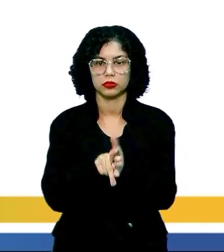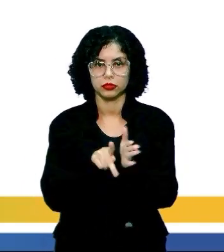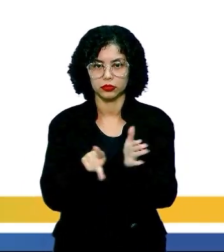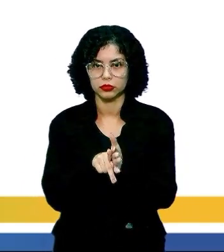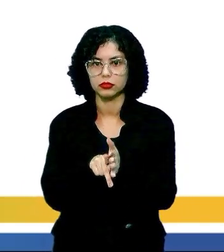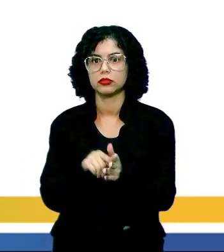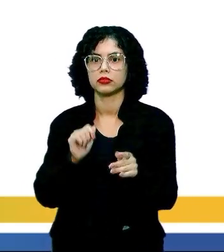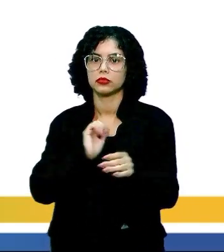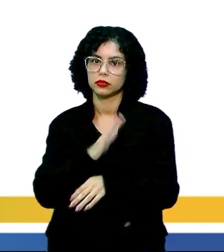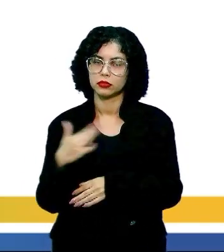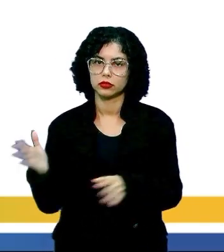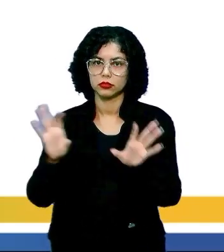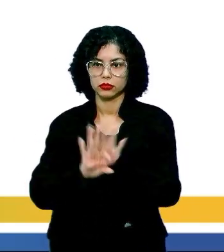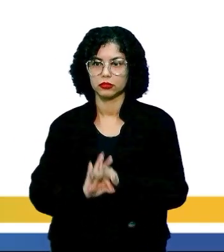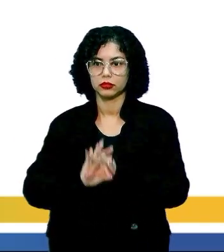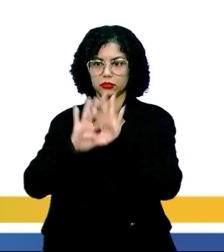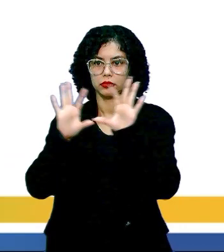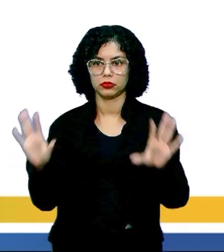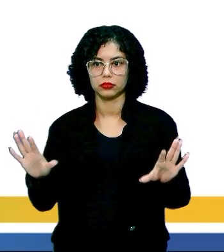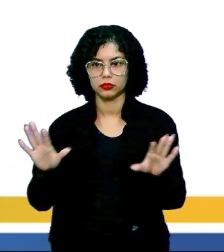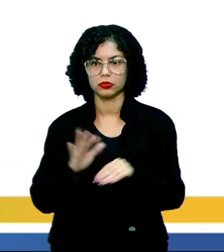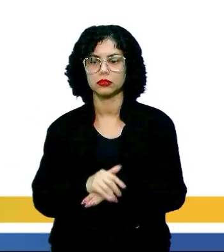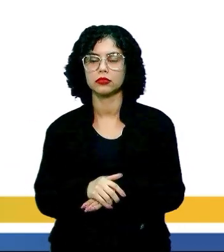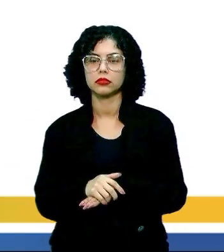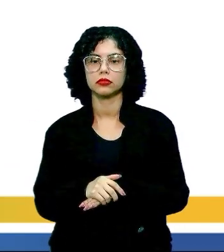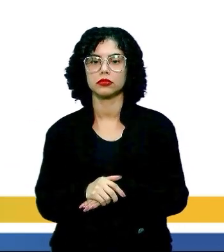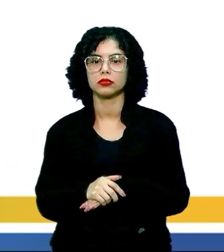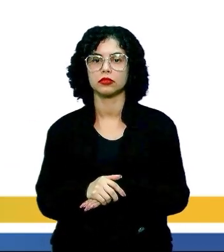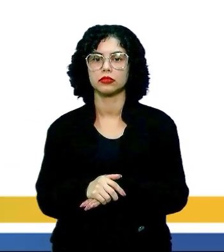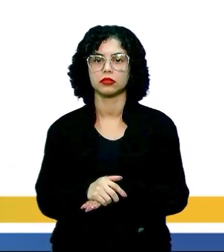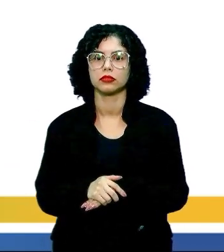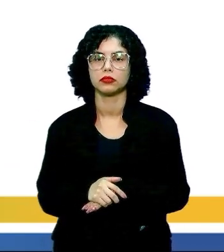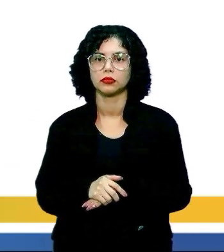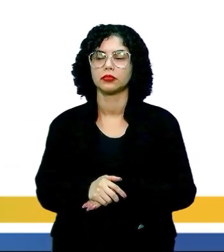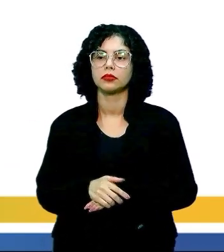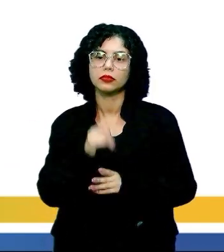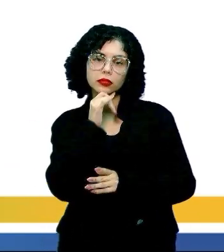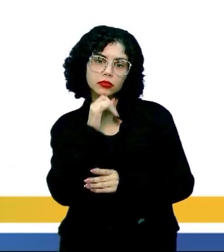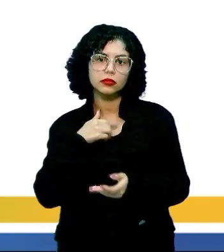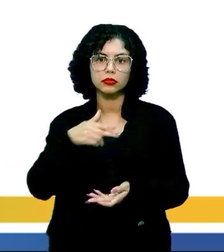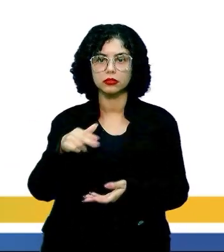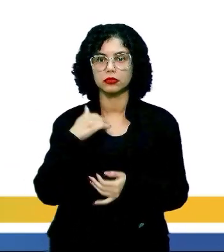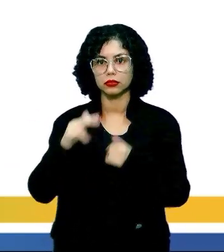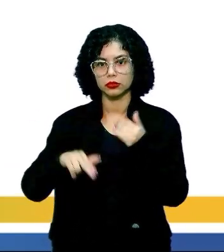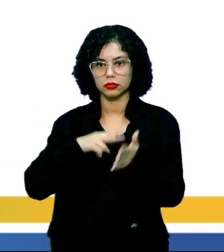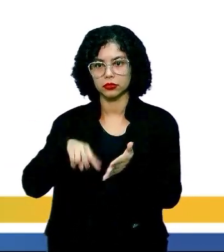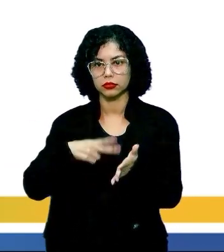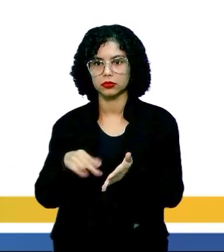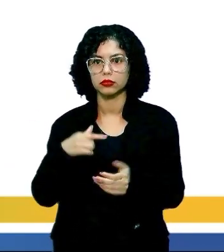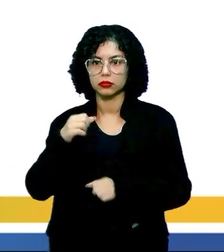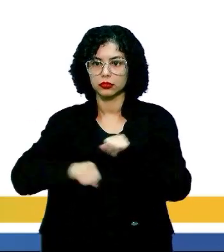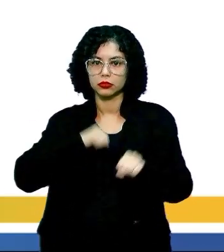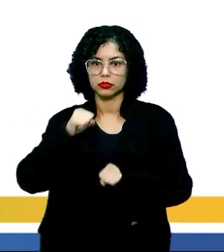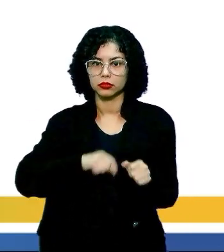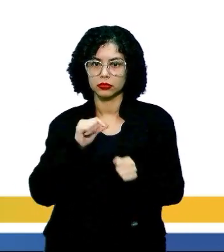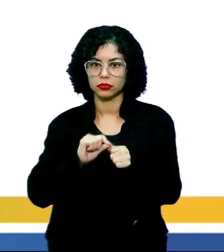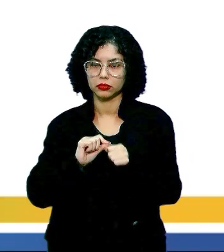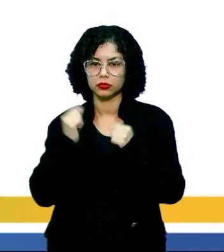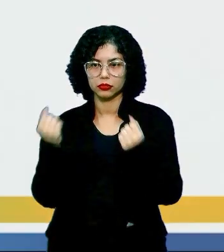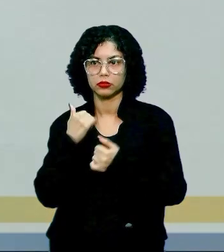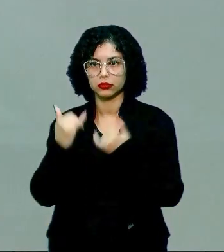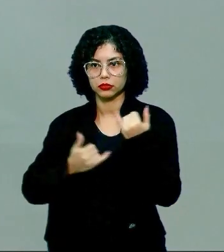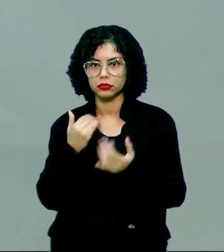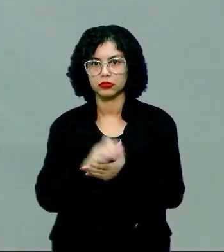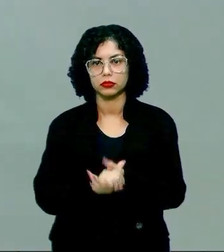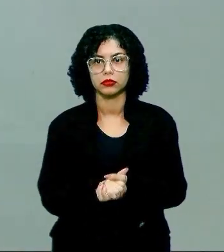me proporcionam prazer ou seja quando você está livre exemplo correr dançar andar de bicicleta fazer